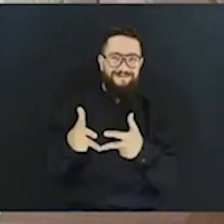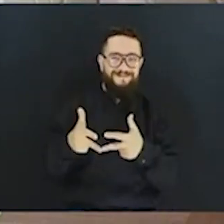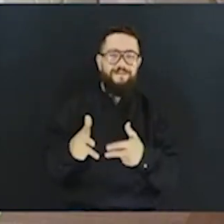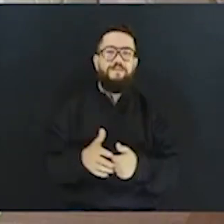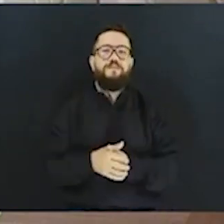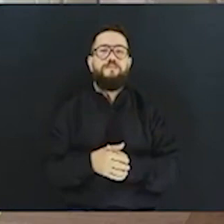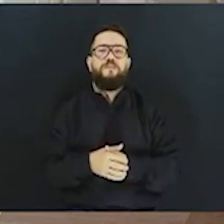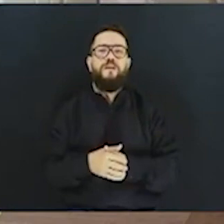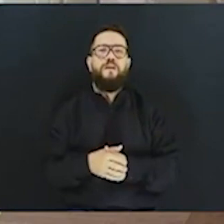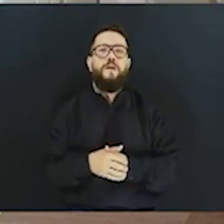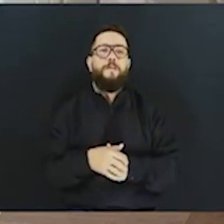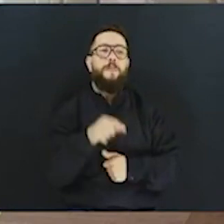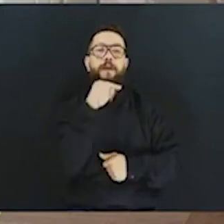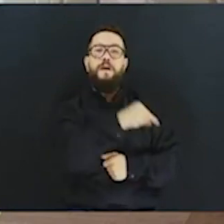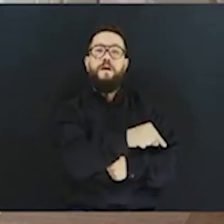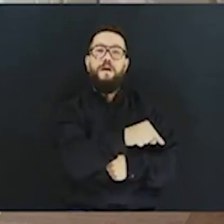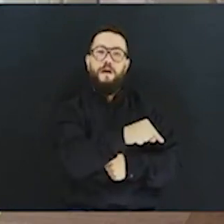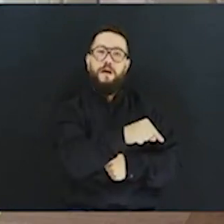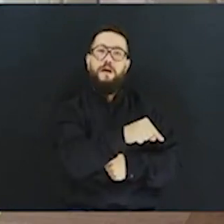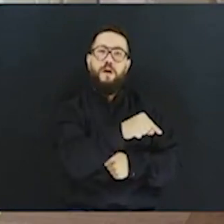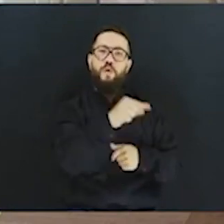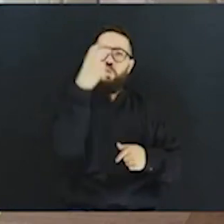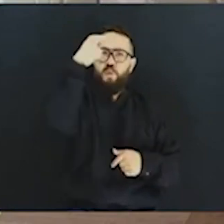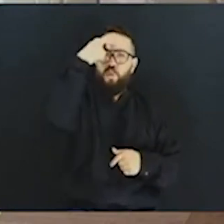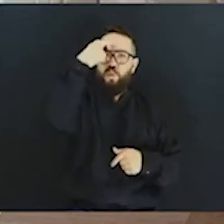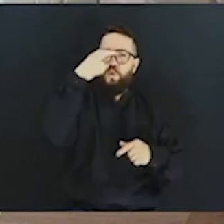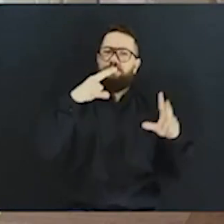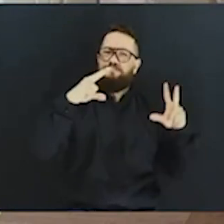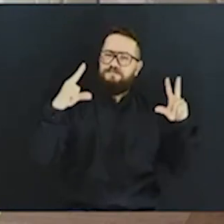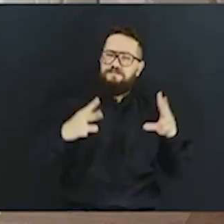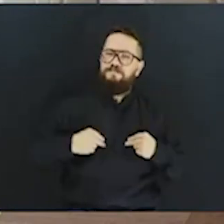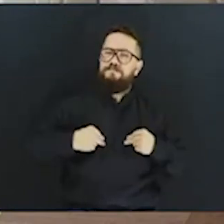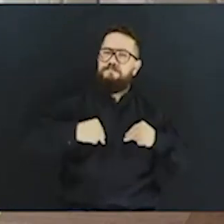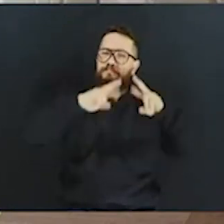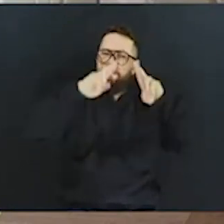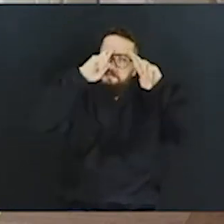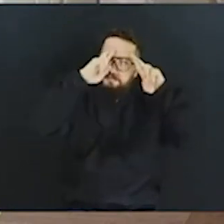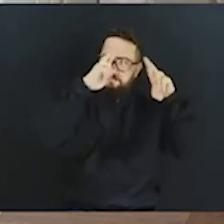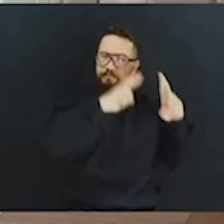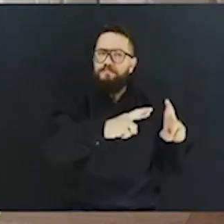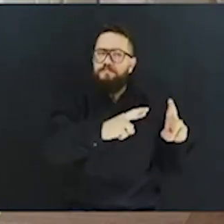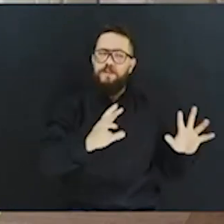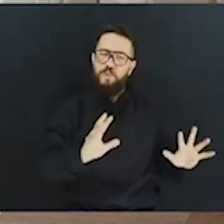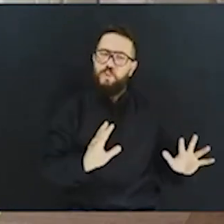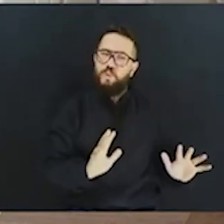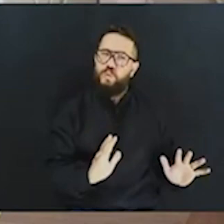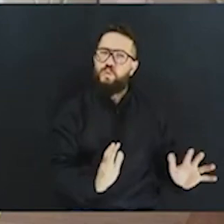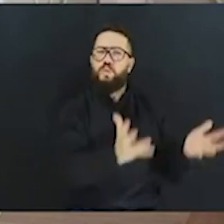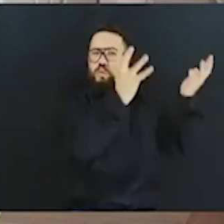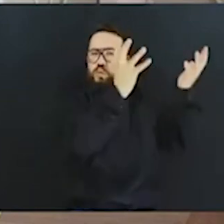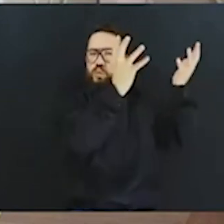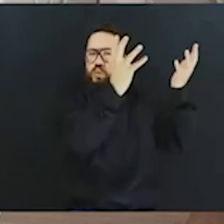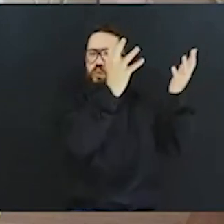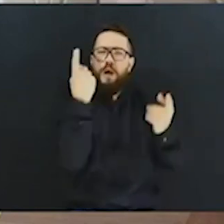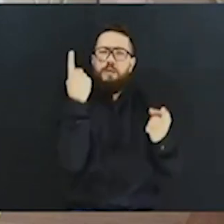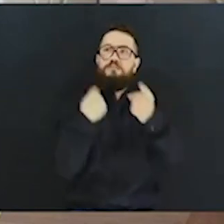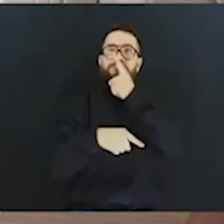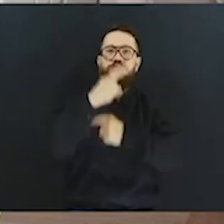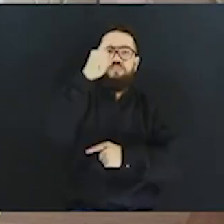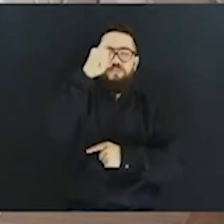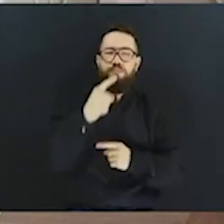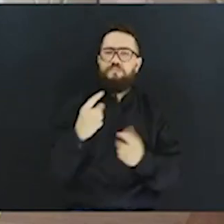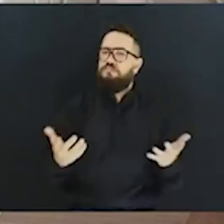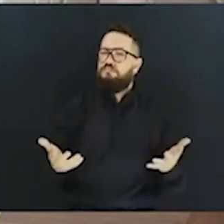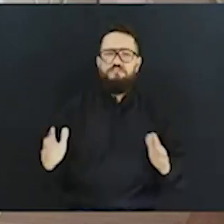ser ouvida, respeitada e honrada como uma fonte inesgotável de inspiração e mudança. Salve o hip-hop, parabéns